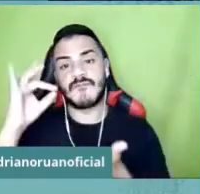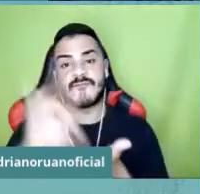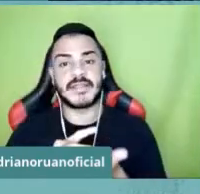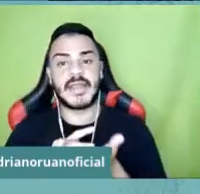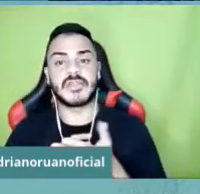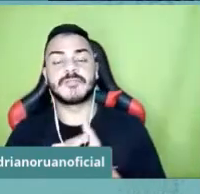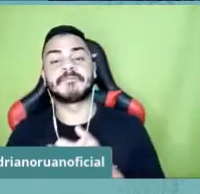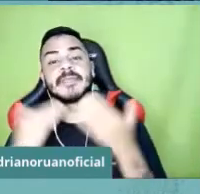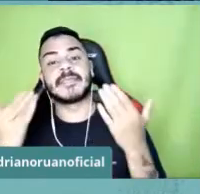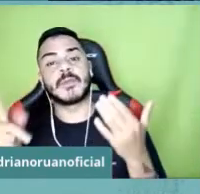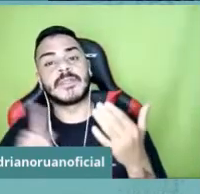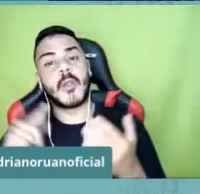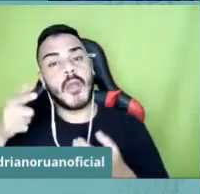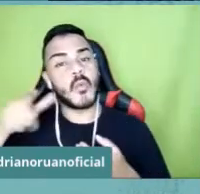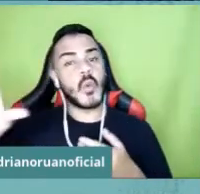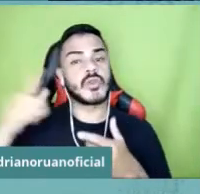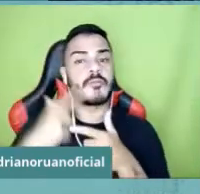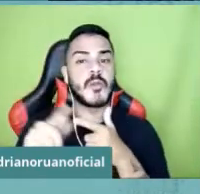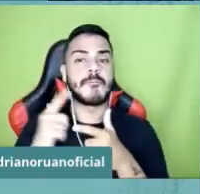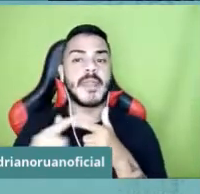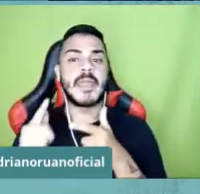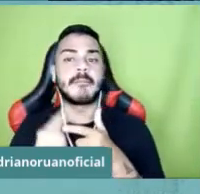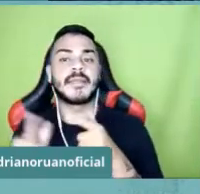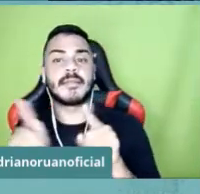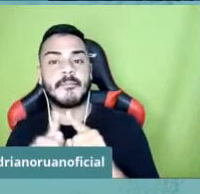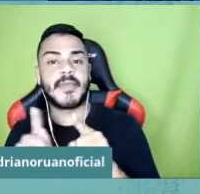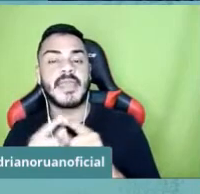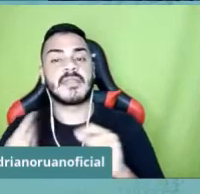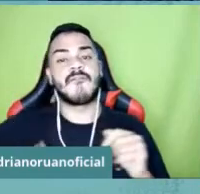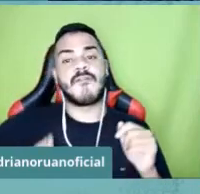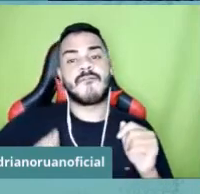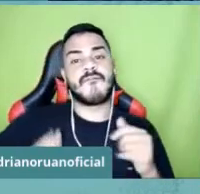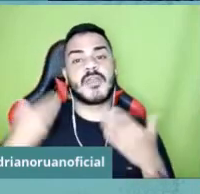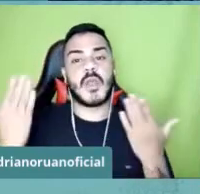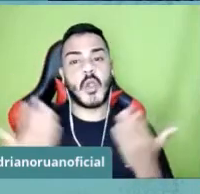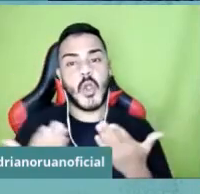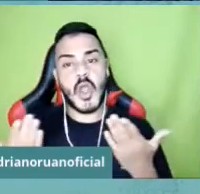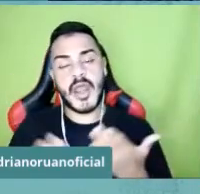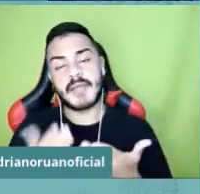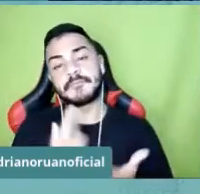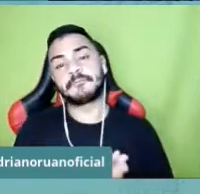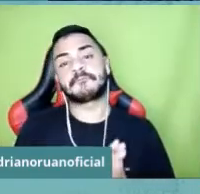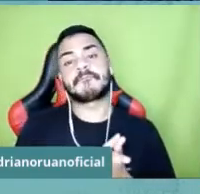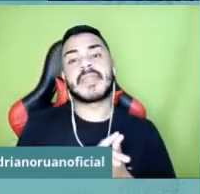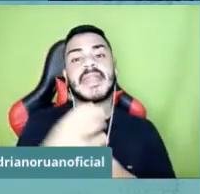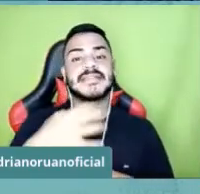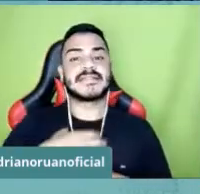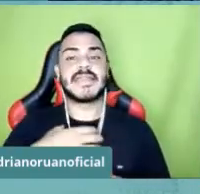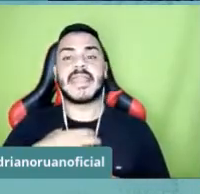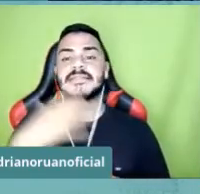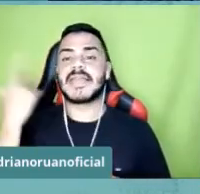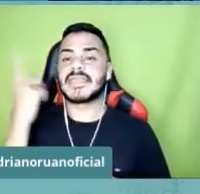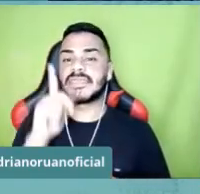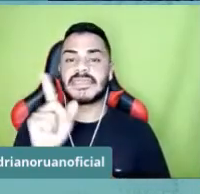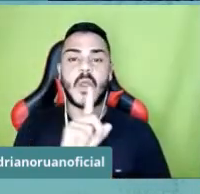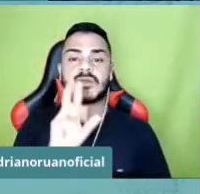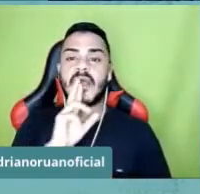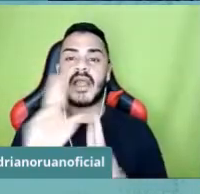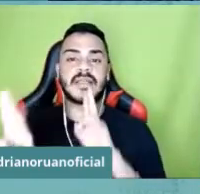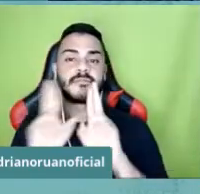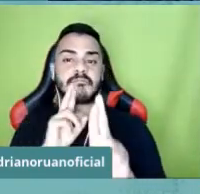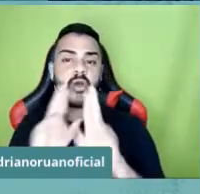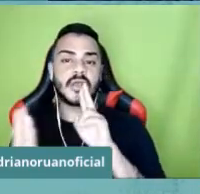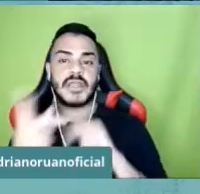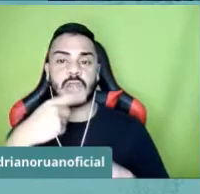tem um outro problema que a gente está vivendo agora, que a ciência não dá as respostas que a gente